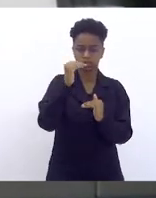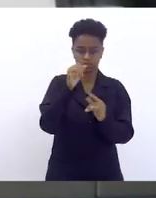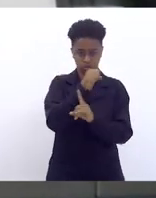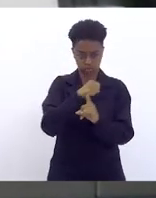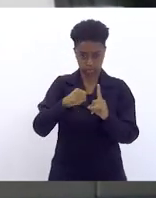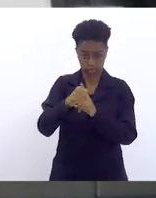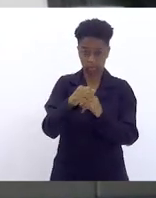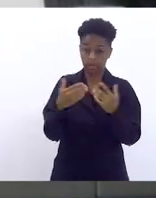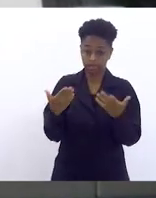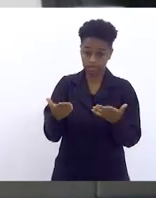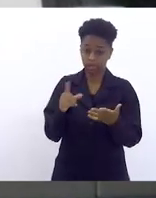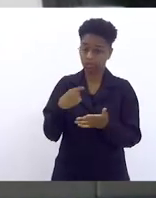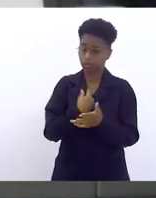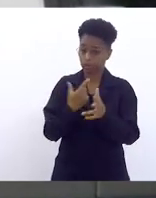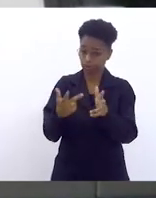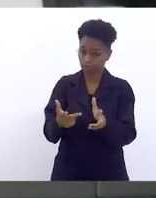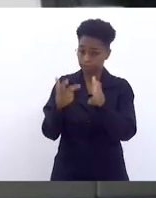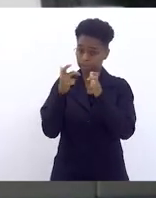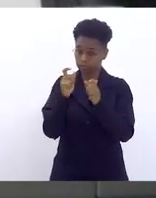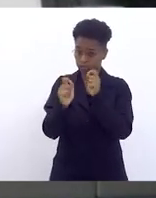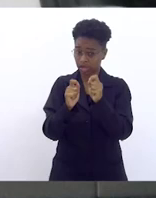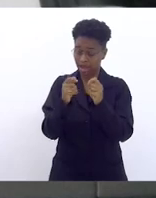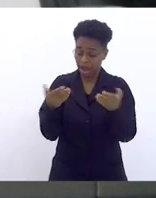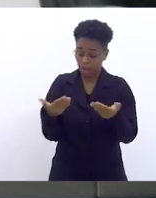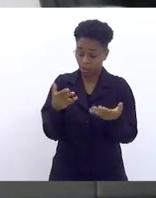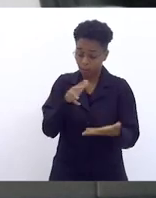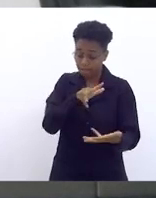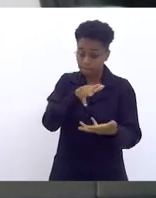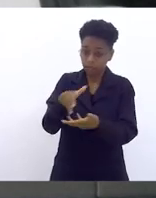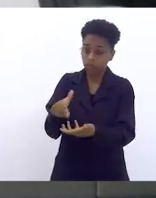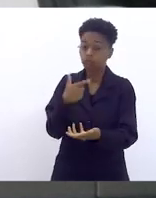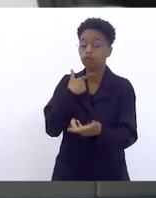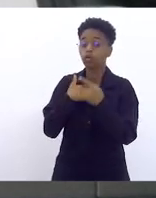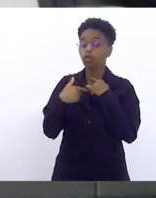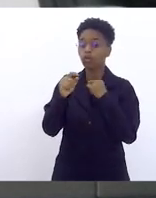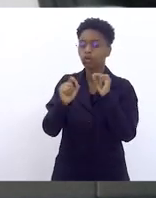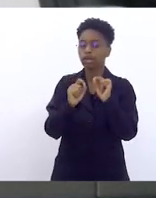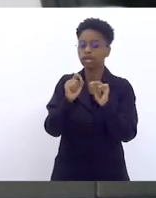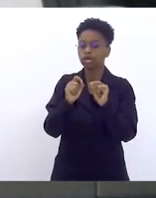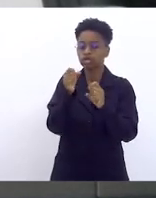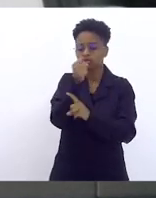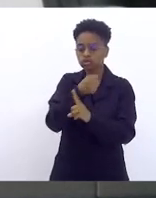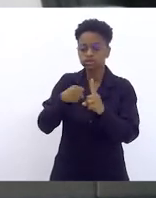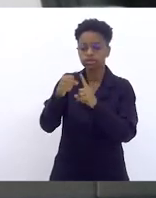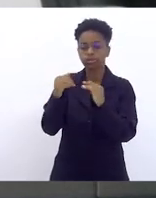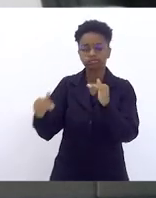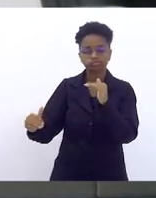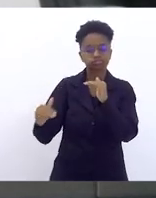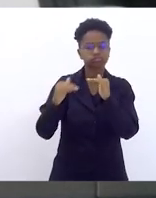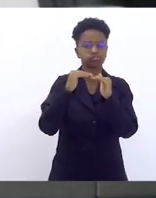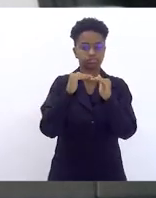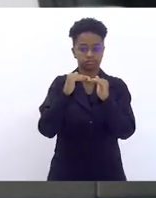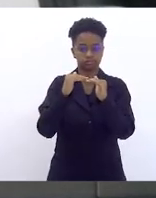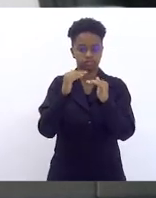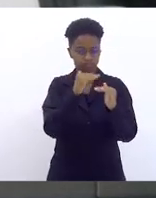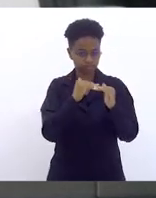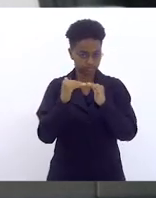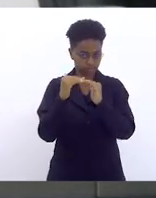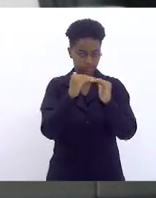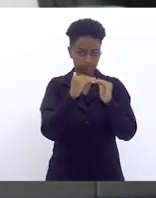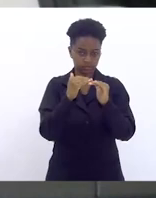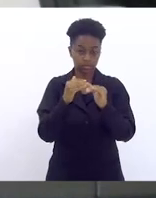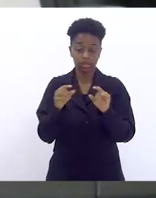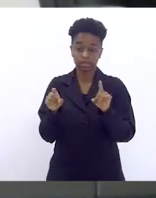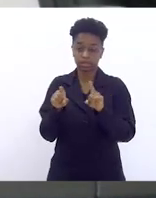começa a perceber que o que o mundo busca é uma sociedade majusta mais igualitária a pressão